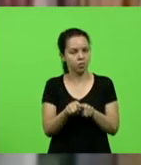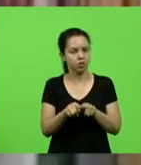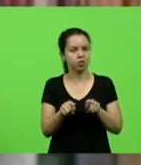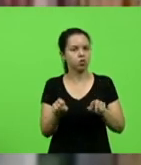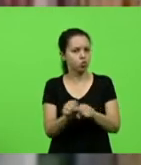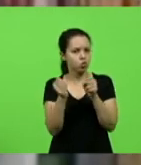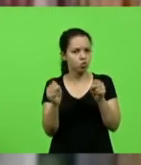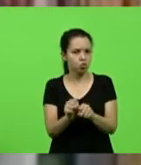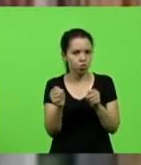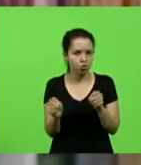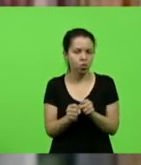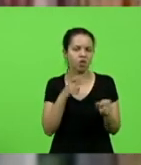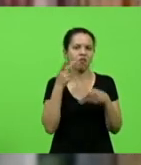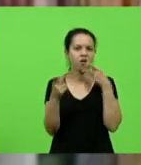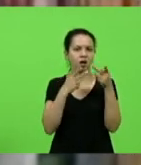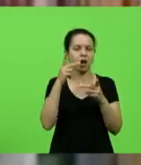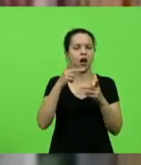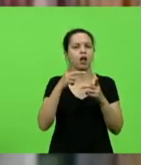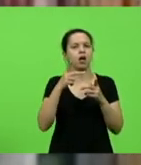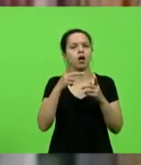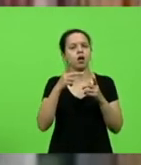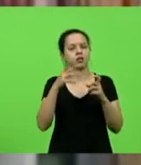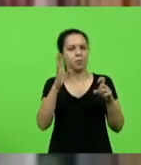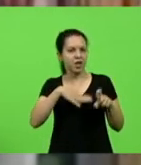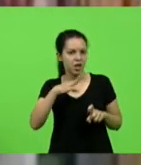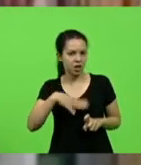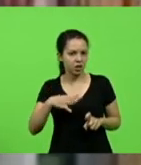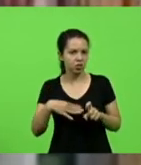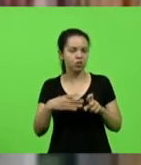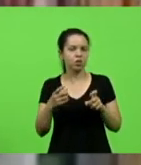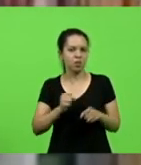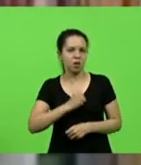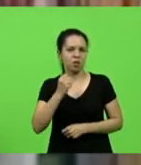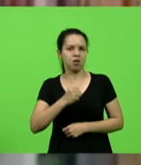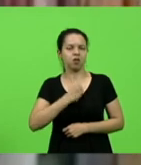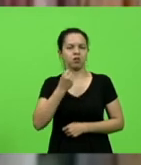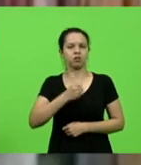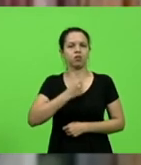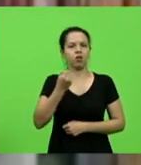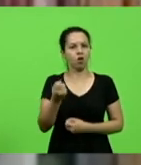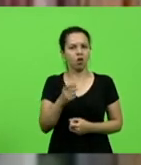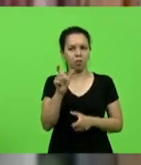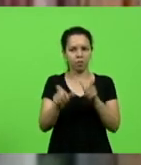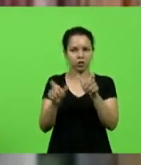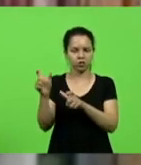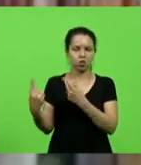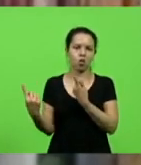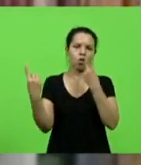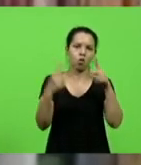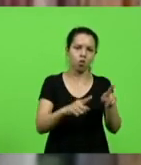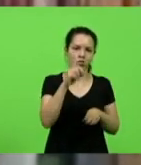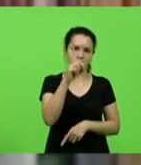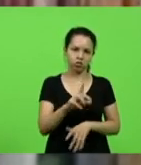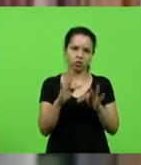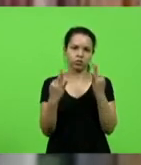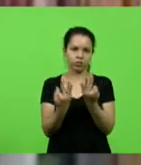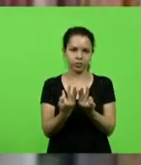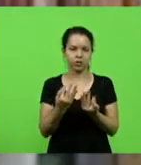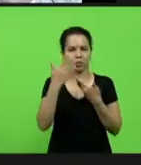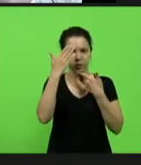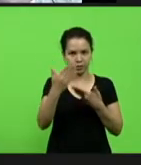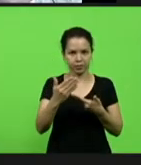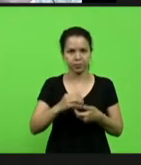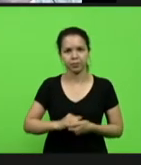as falácias e também o espírito de agressividade daqueles que combatem o direito dessas famílias. Obrigada,